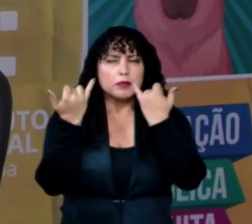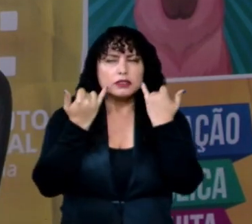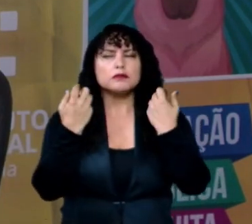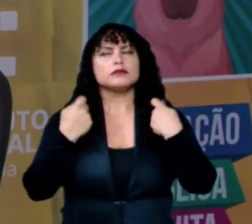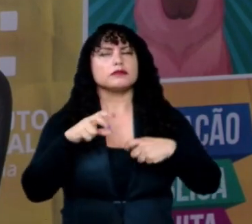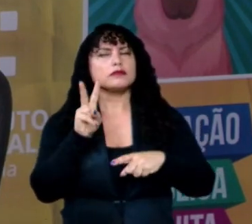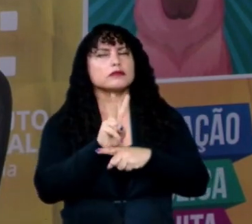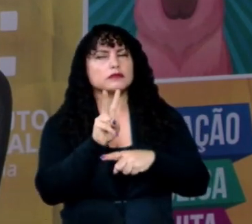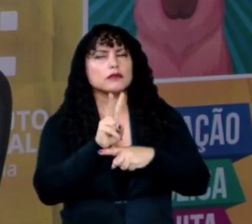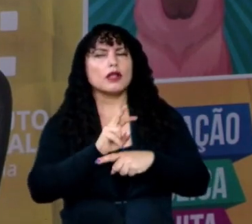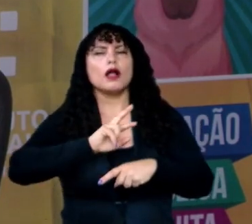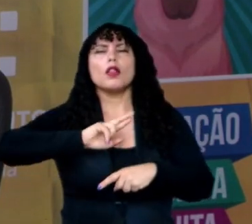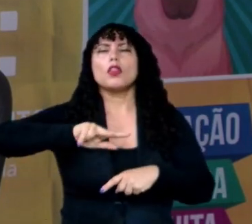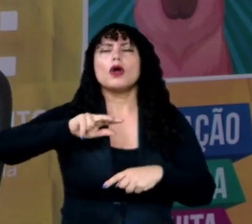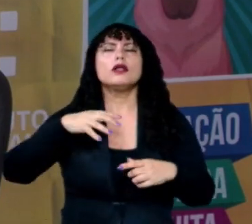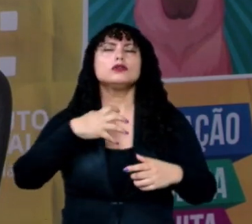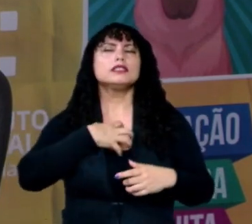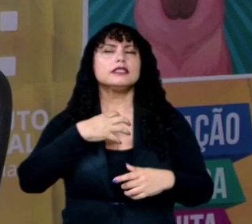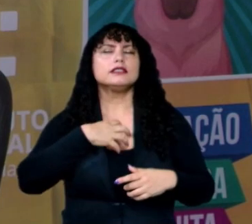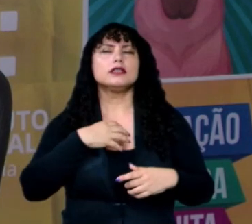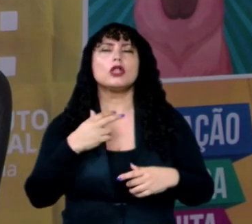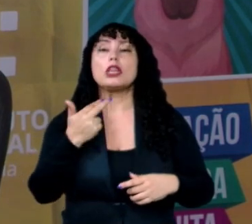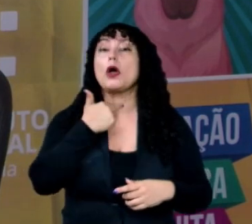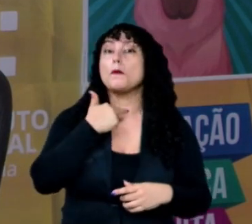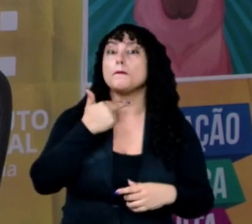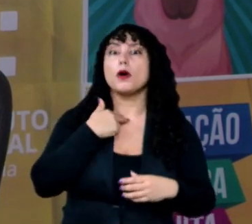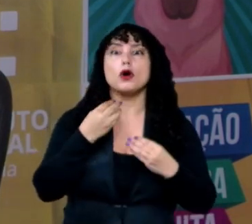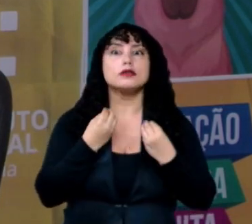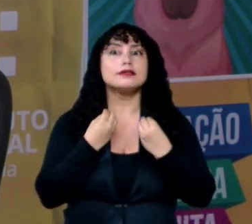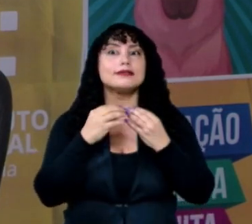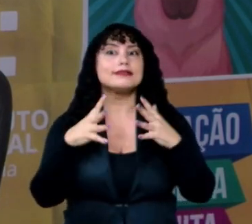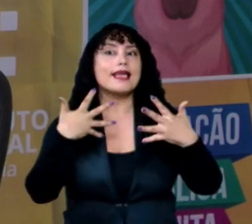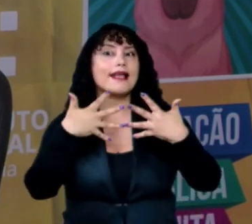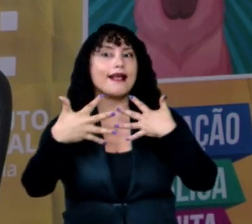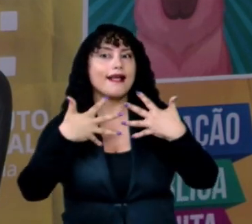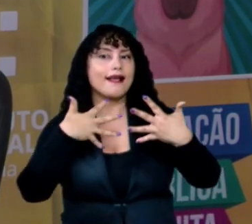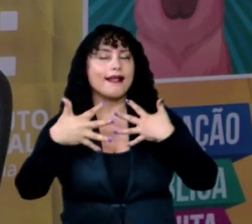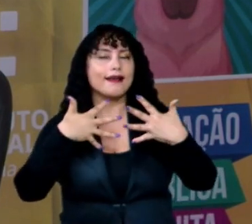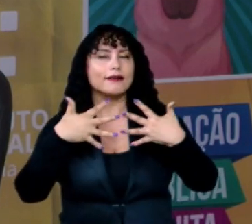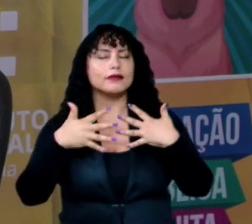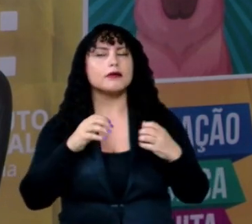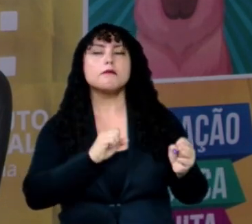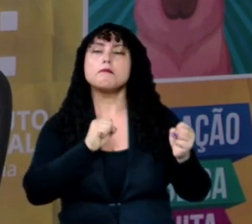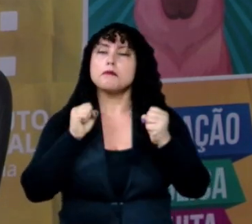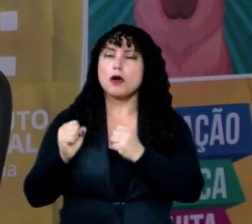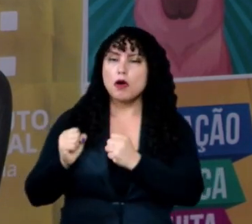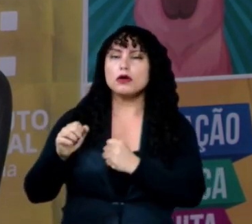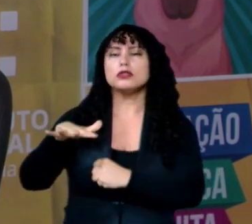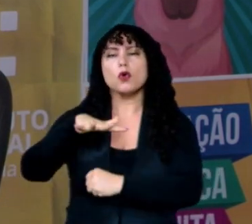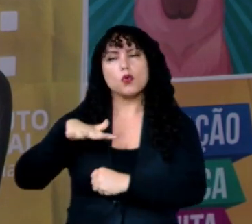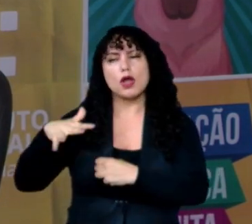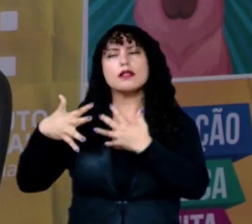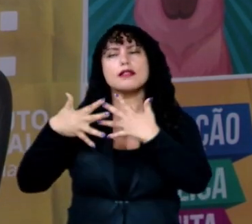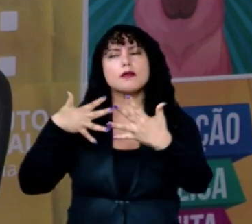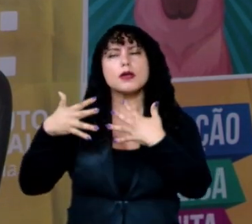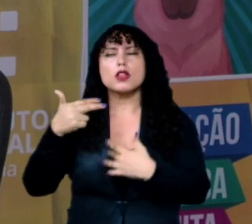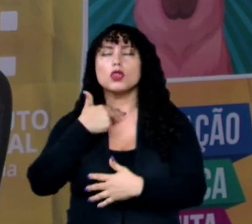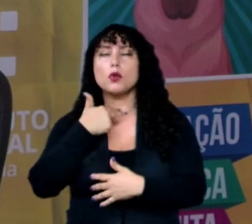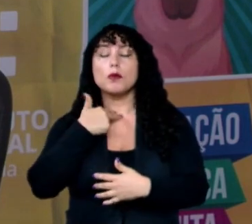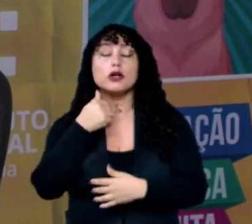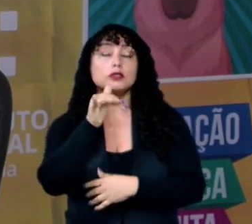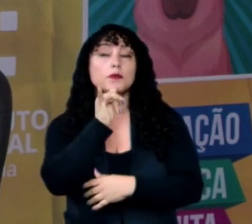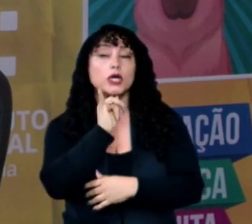né? Mas não protegido no sentido de que não pode ser dada a transparência. Em alguns casos até pode, mas ele não pode ser,